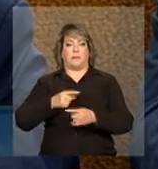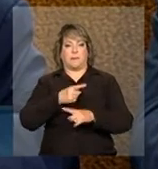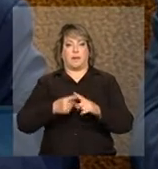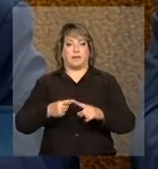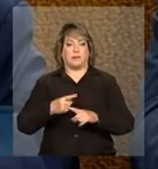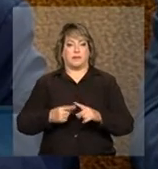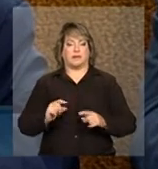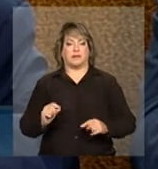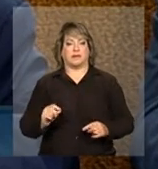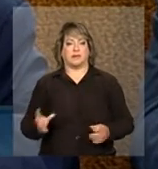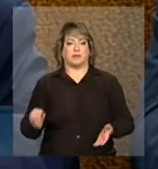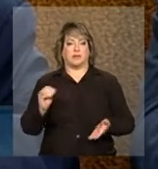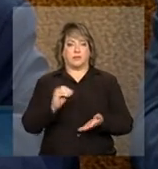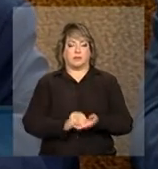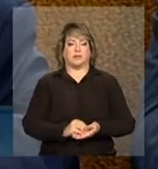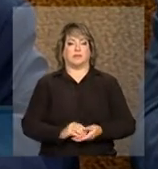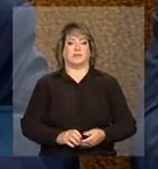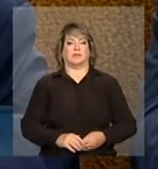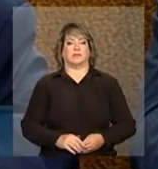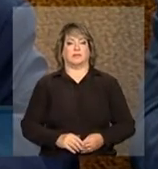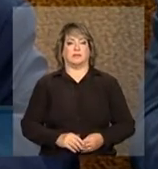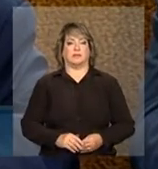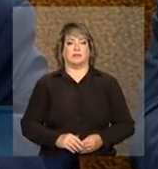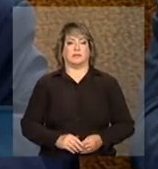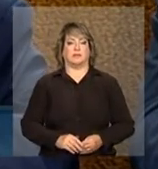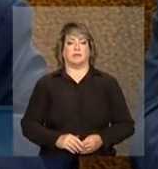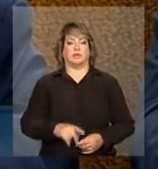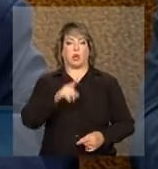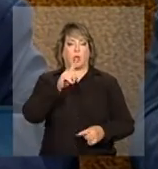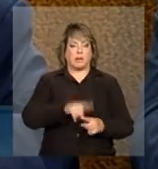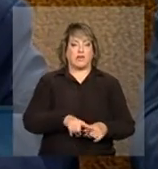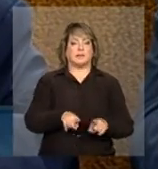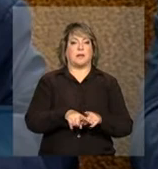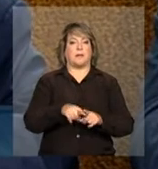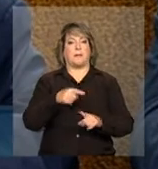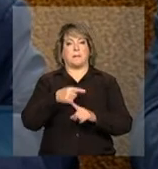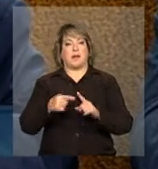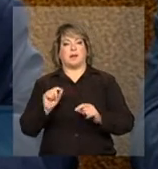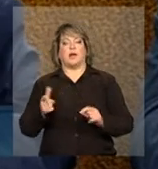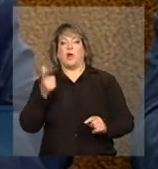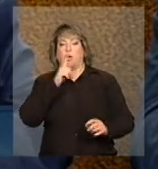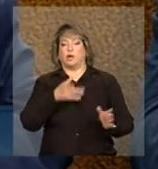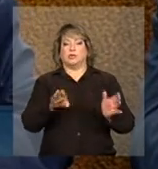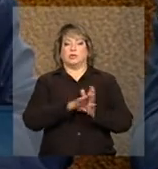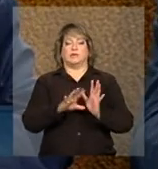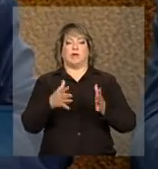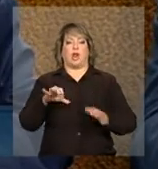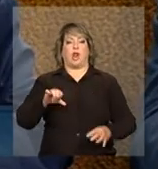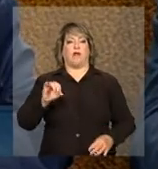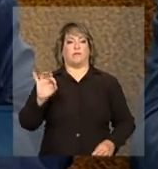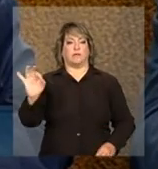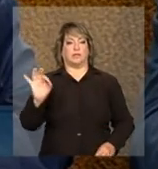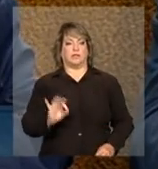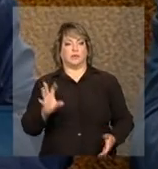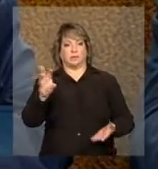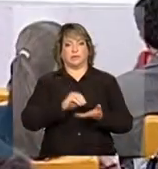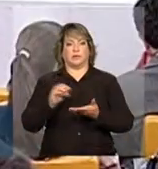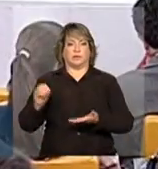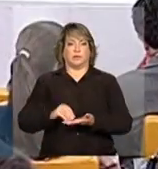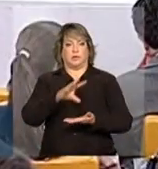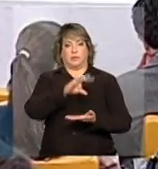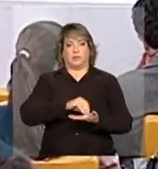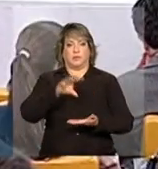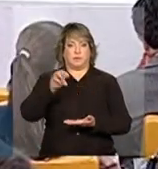e as incorporações totais e as parciais, chegamos a cerca de 90% de incorporações